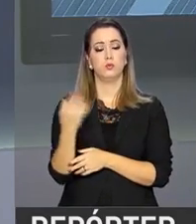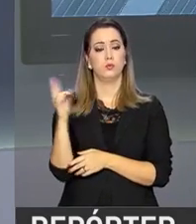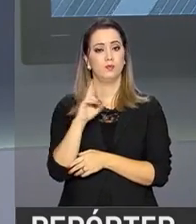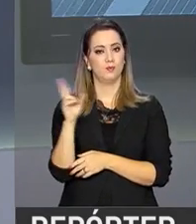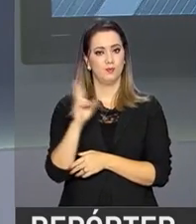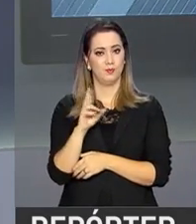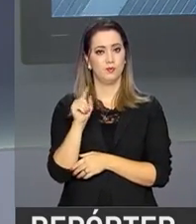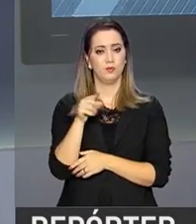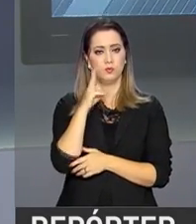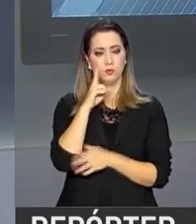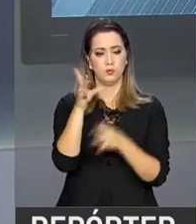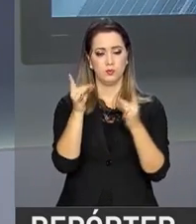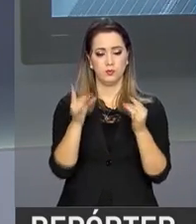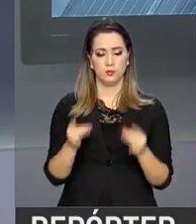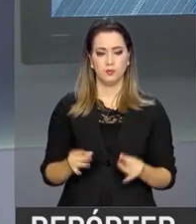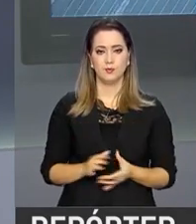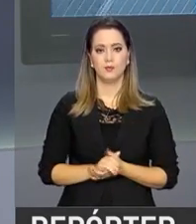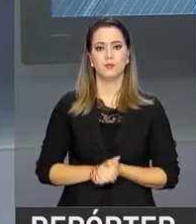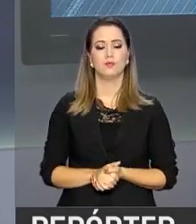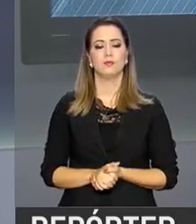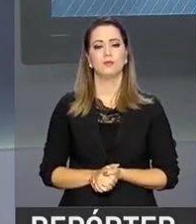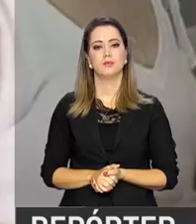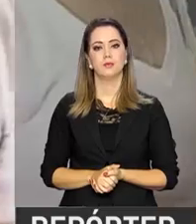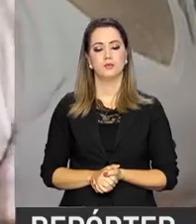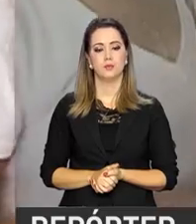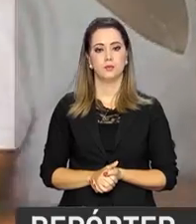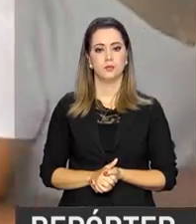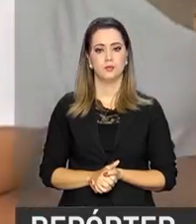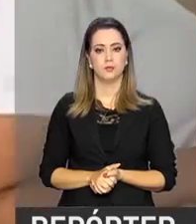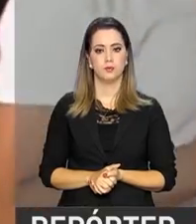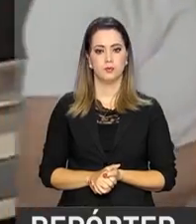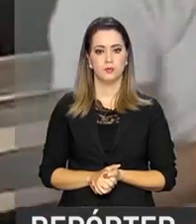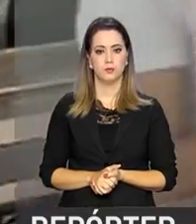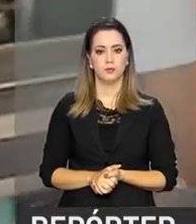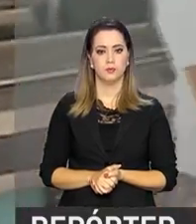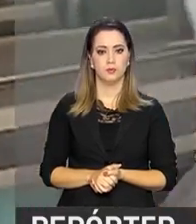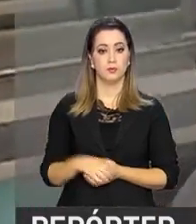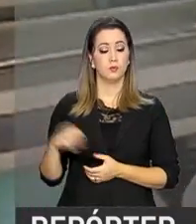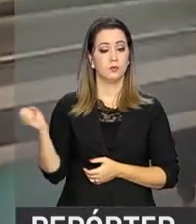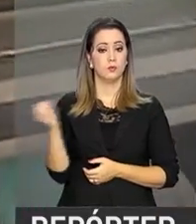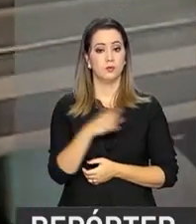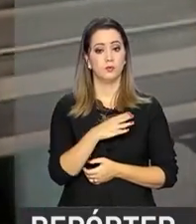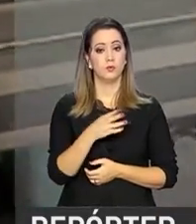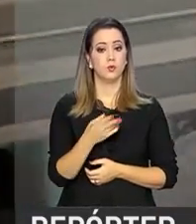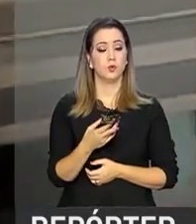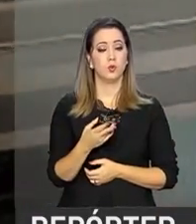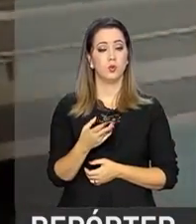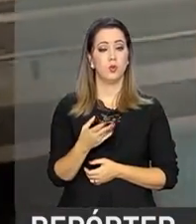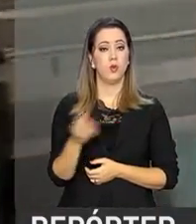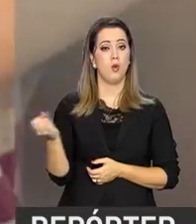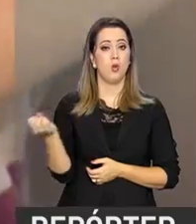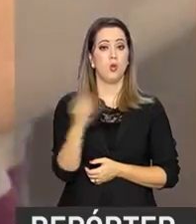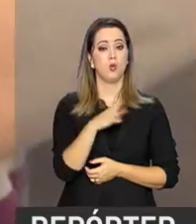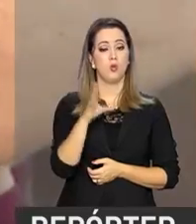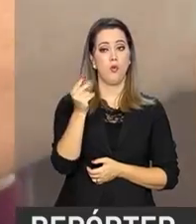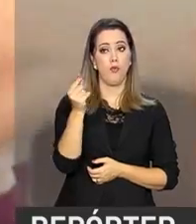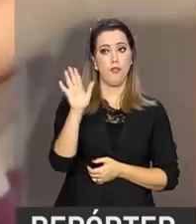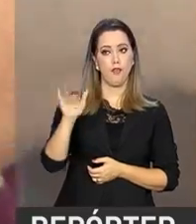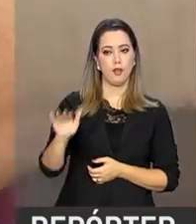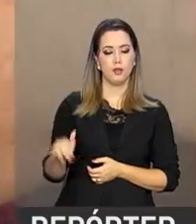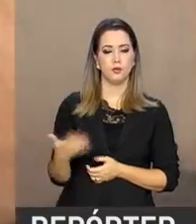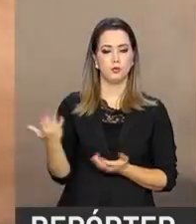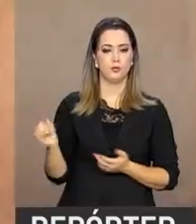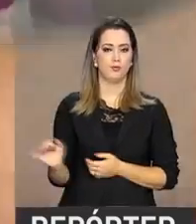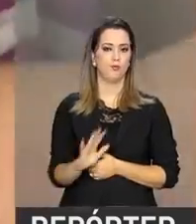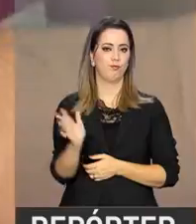real confira os detalhes na reportagem novo refresco no bolso do consumidor o índice que mede a